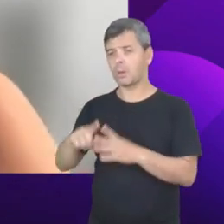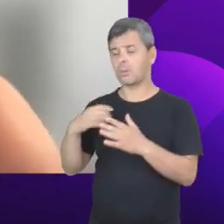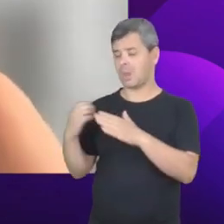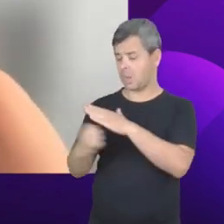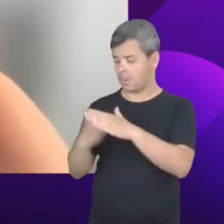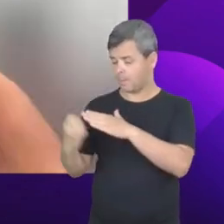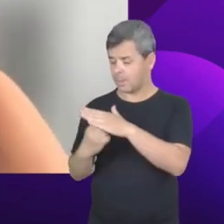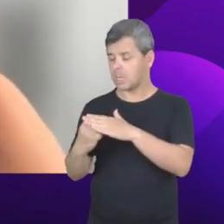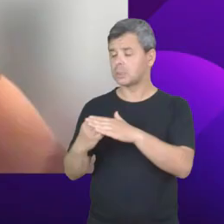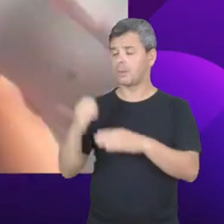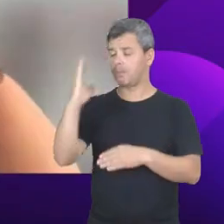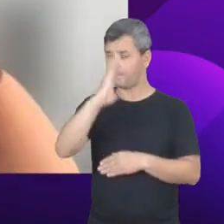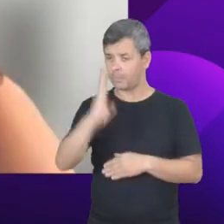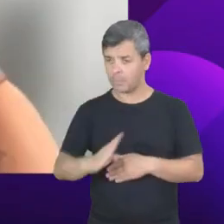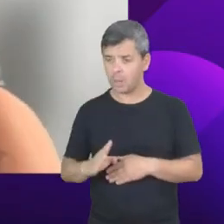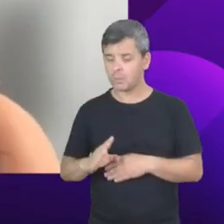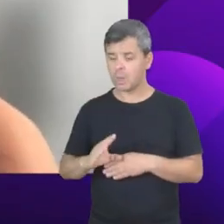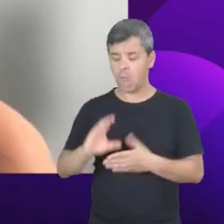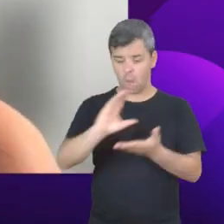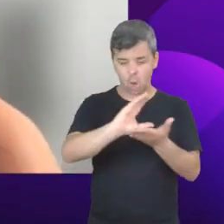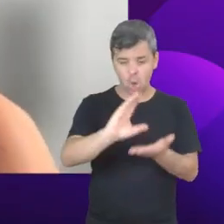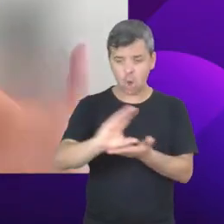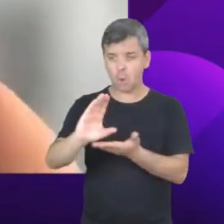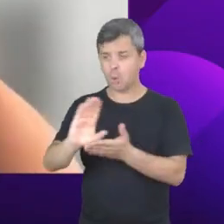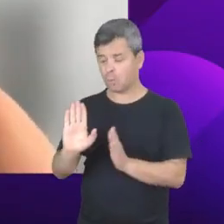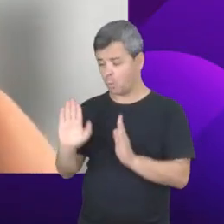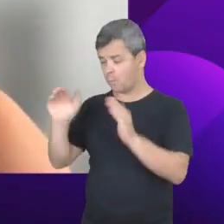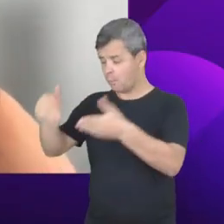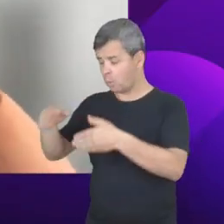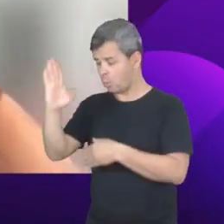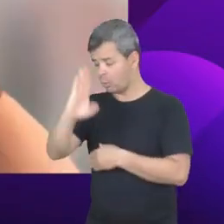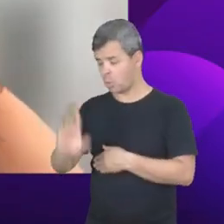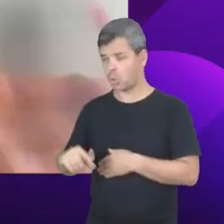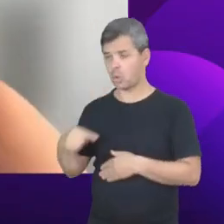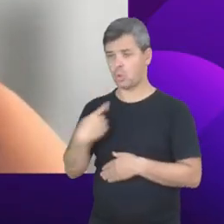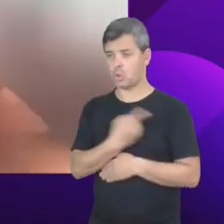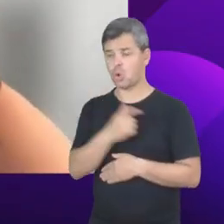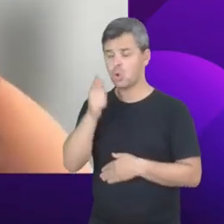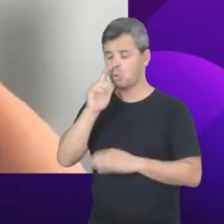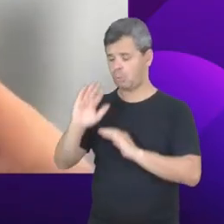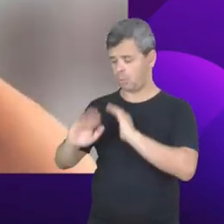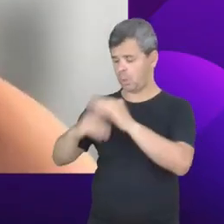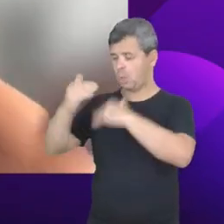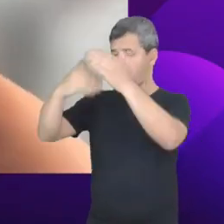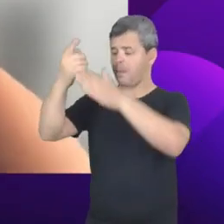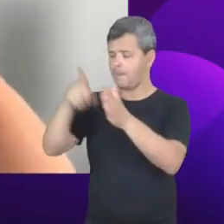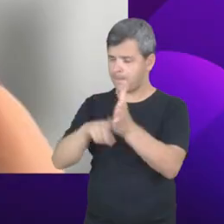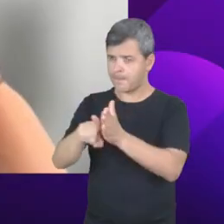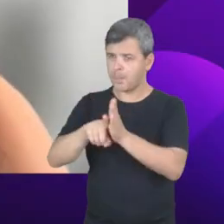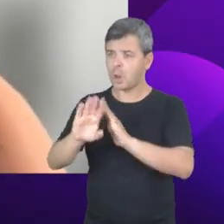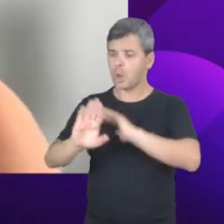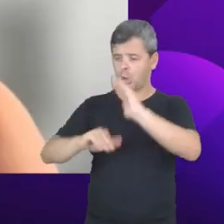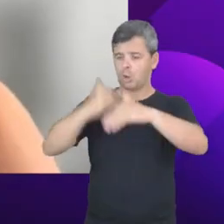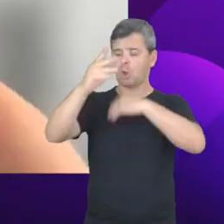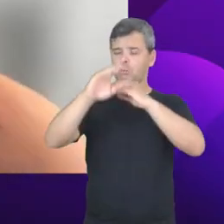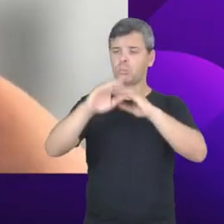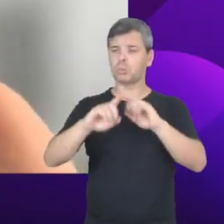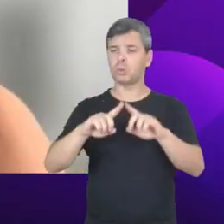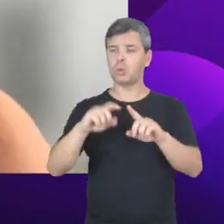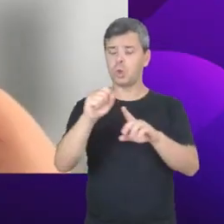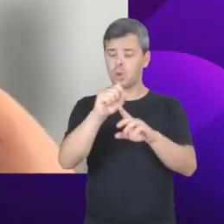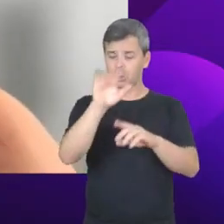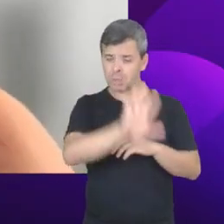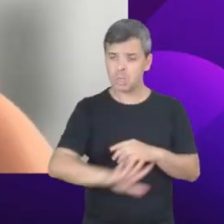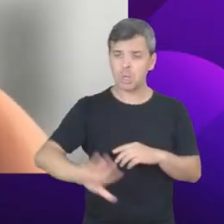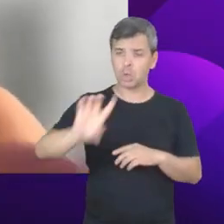empresas brasileiras e ser revertido para isso, a gente só consegue avançar em pesquisa, avançar no desenvolvimento nacional,